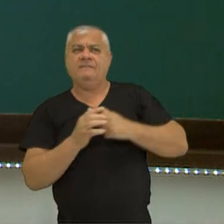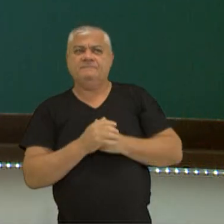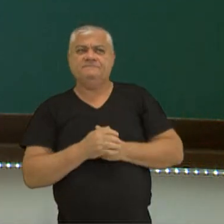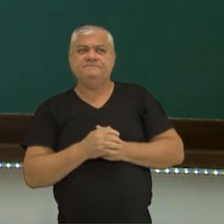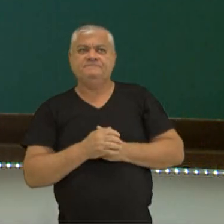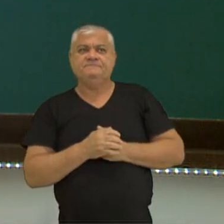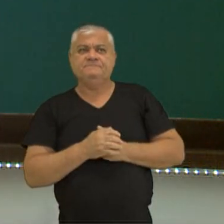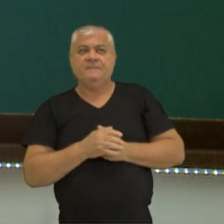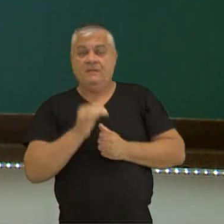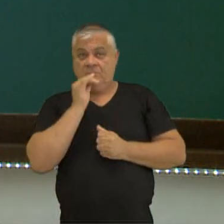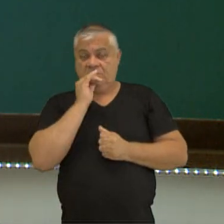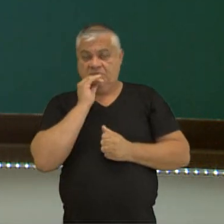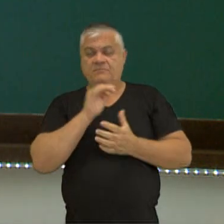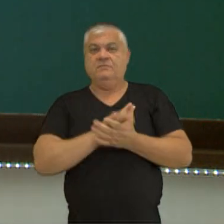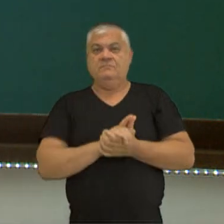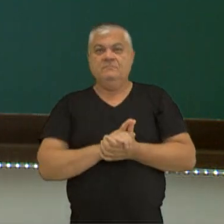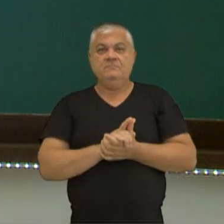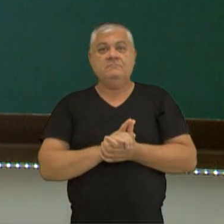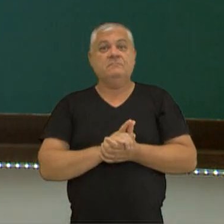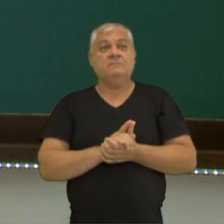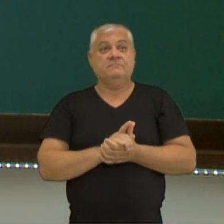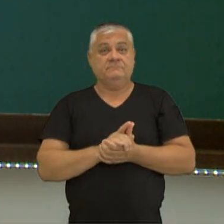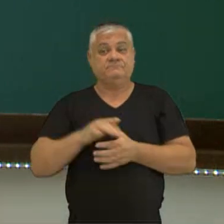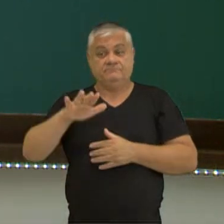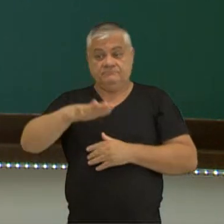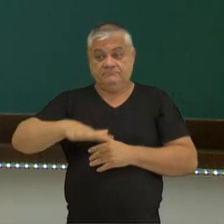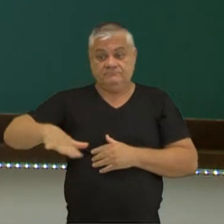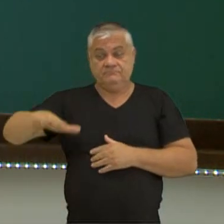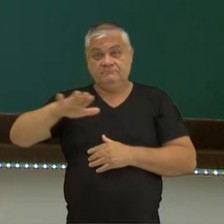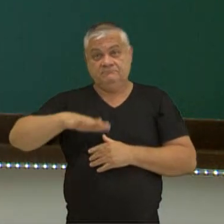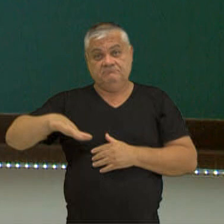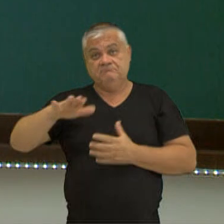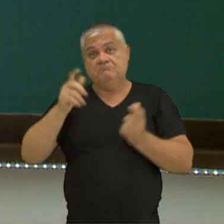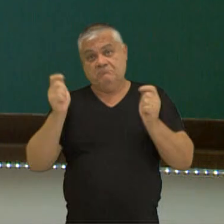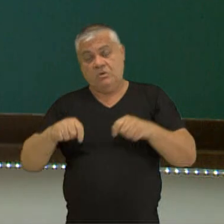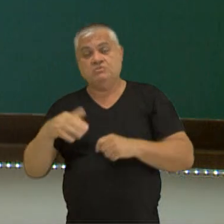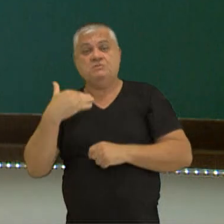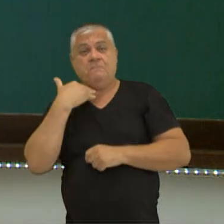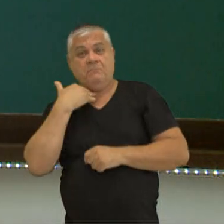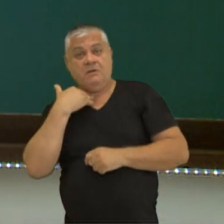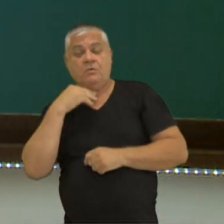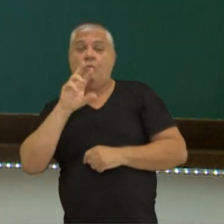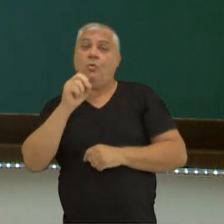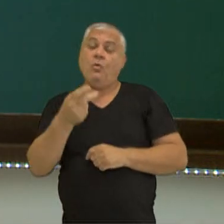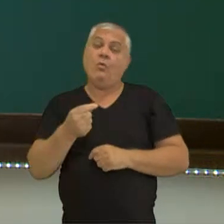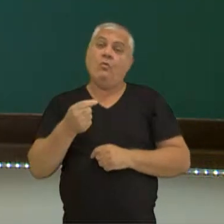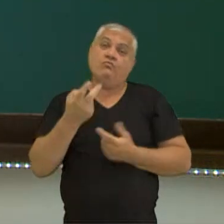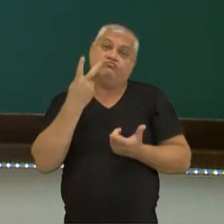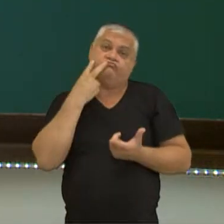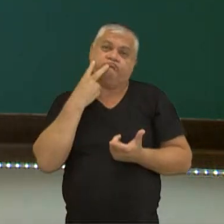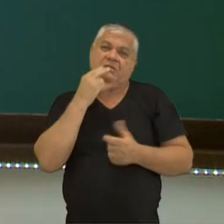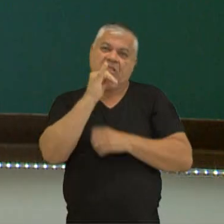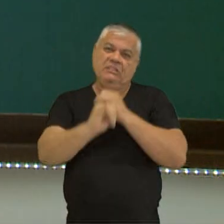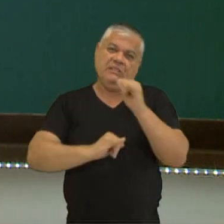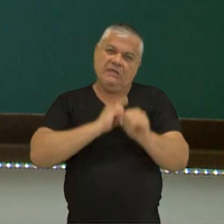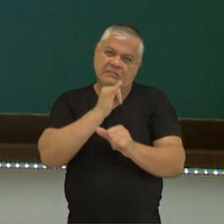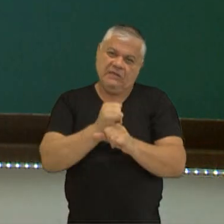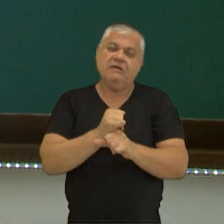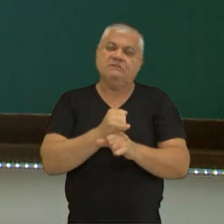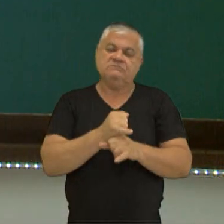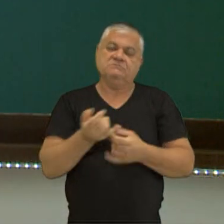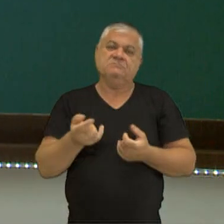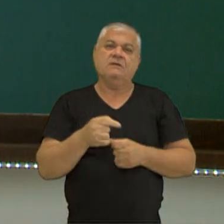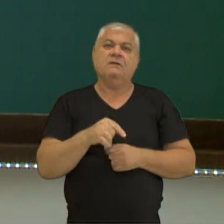possibilidades? Trata-se de um ambiente físico ou virtual, no caso da Bolsa de Valores, hoje em dia é mais virtual